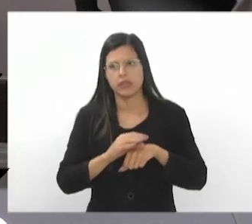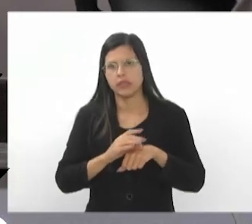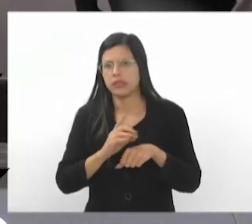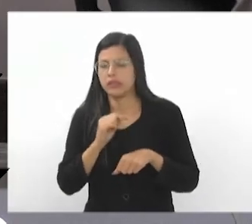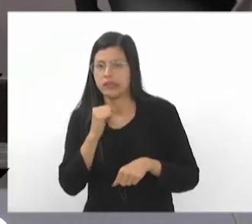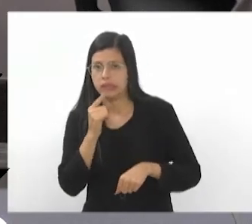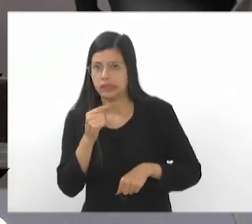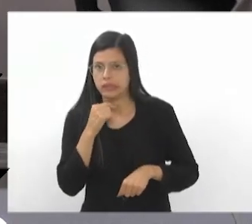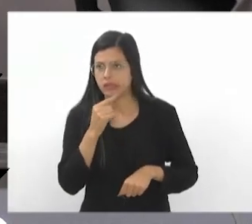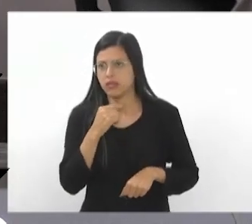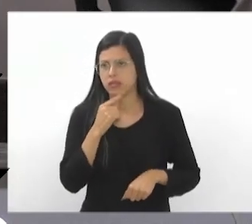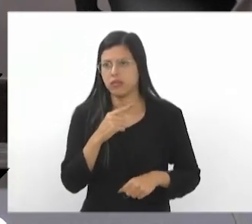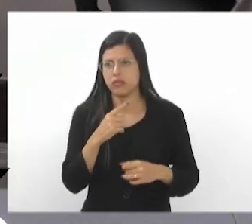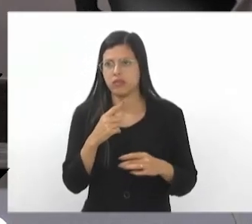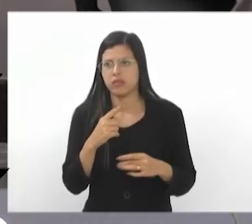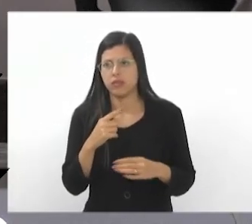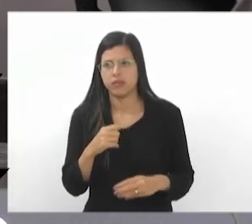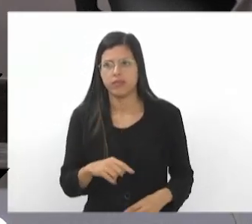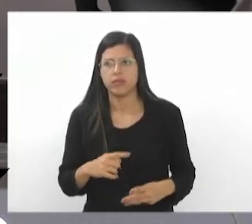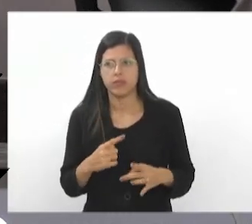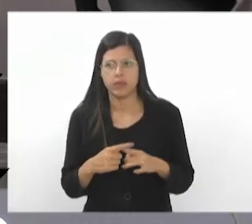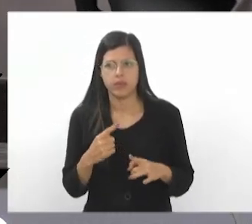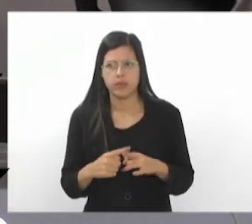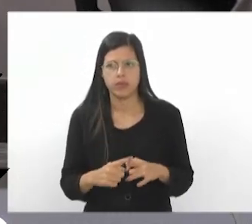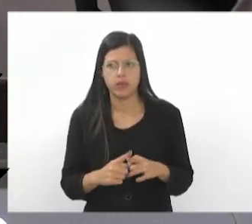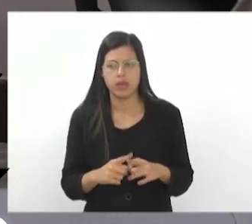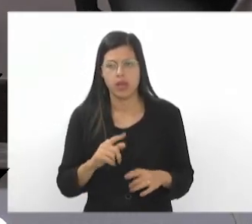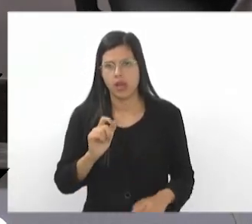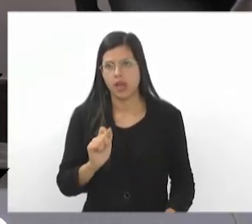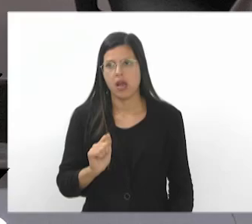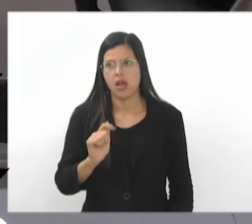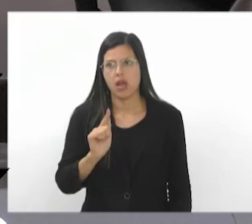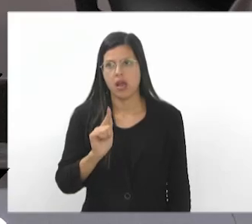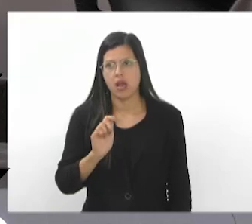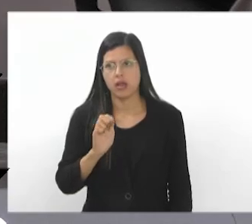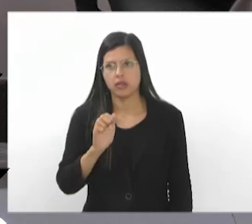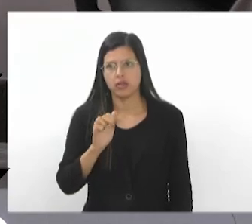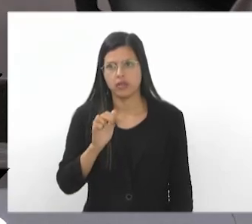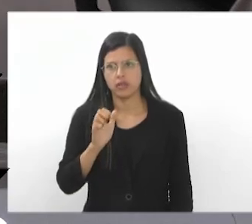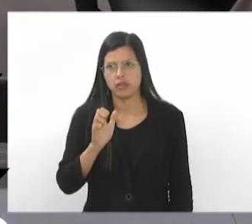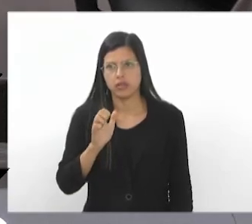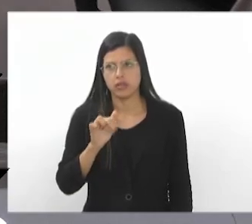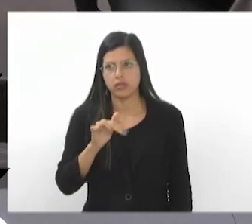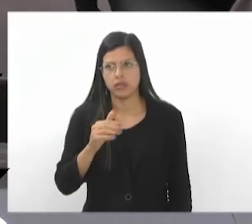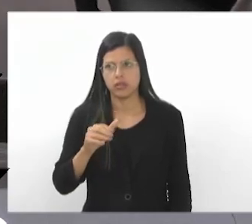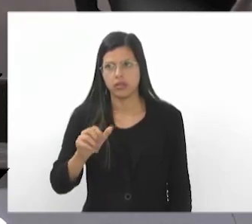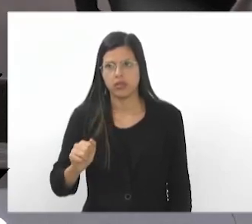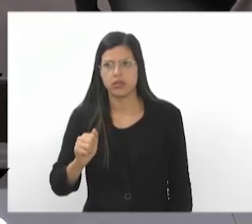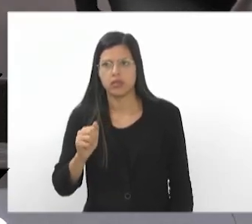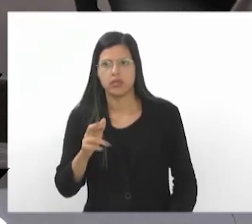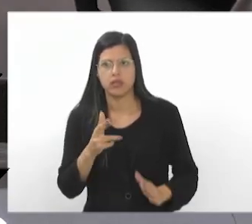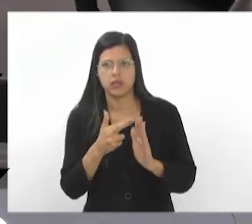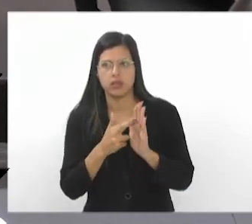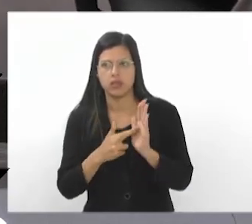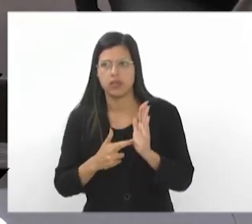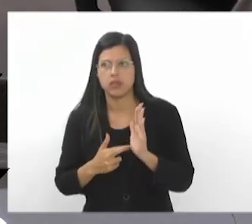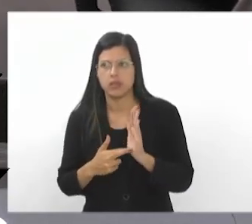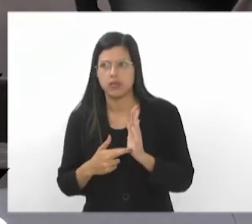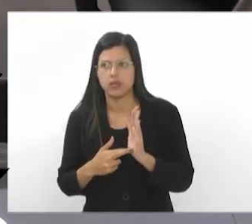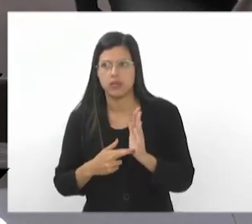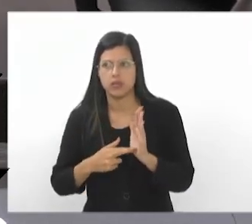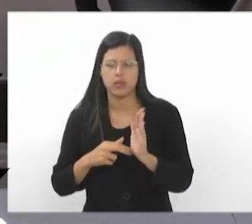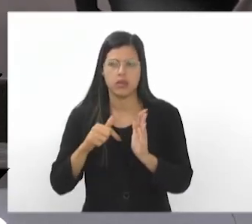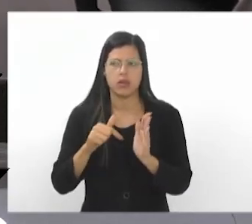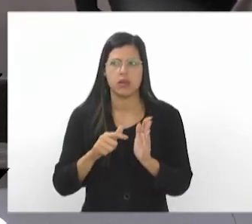duvidosa. Verdade. Porque cabe às agências reguladoras definirem as regras dos planos de saúde e não